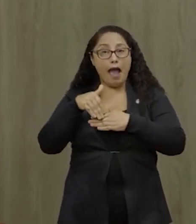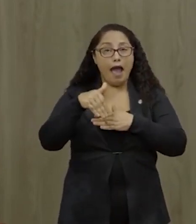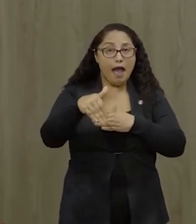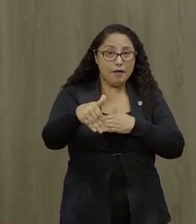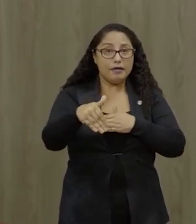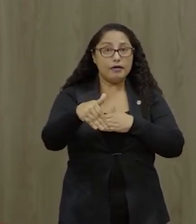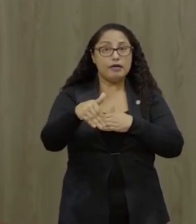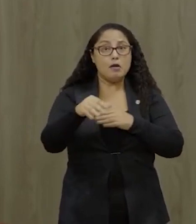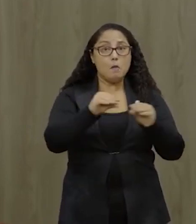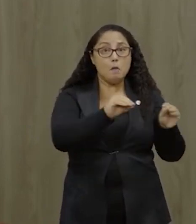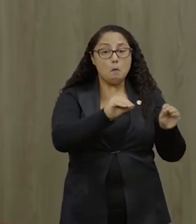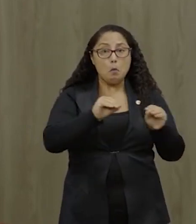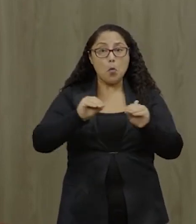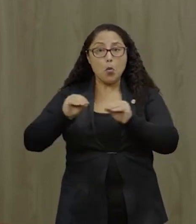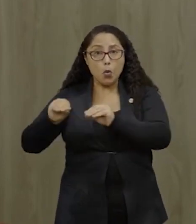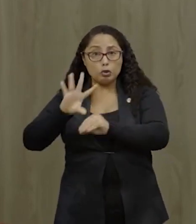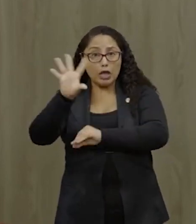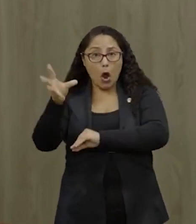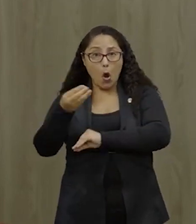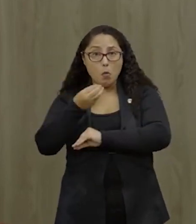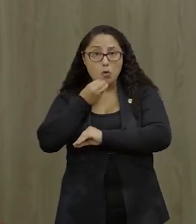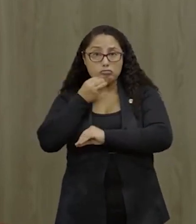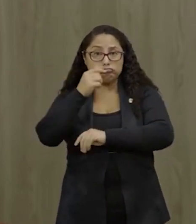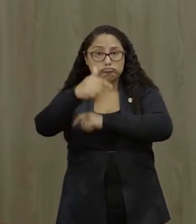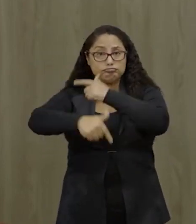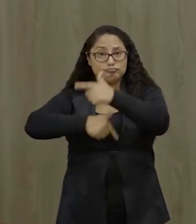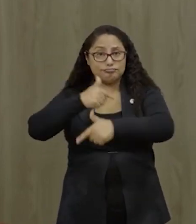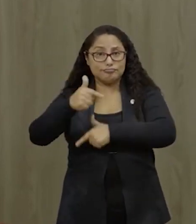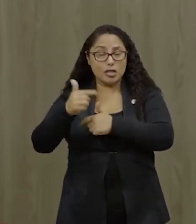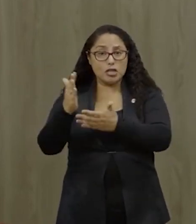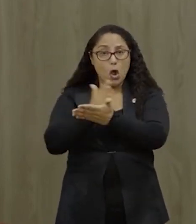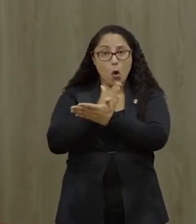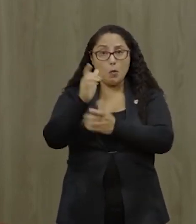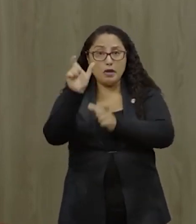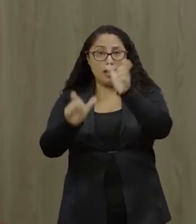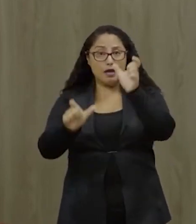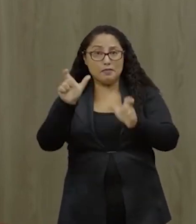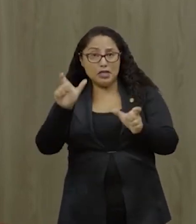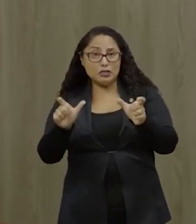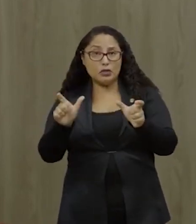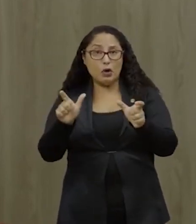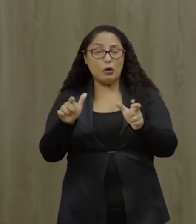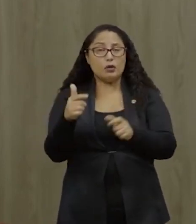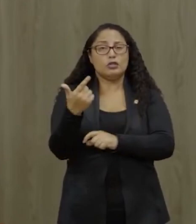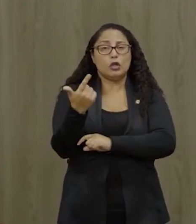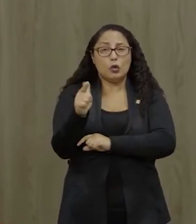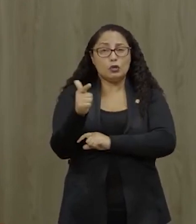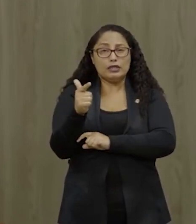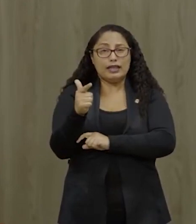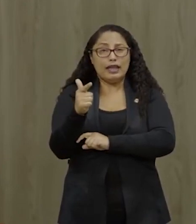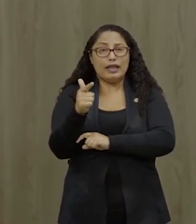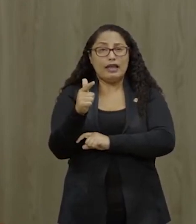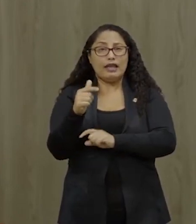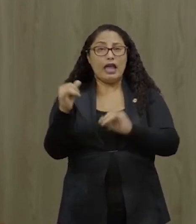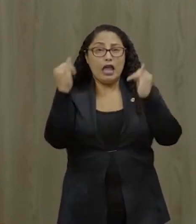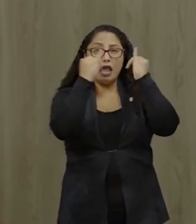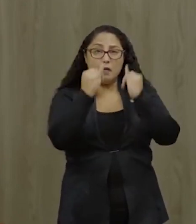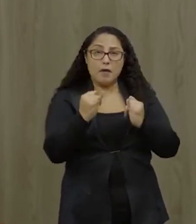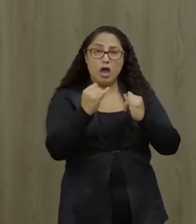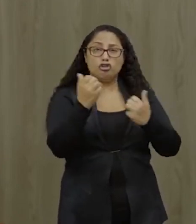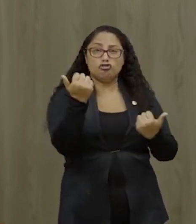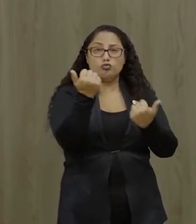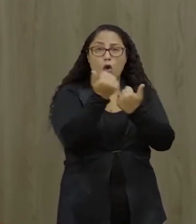passo que remove oportunidades de emprego e algumas pessoas. A gente não tem tanto mais a figura hoje